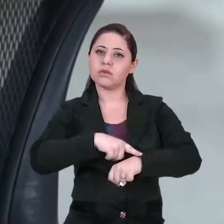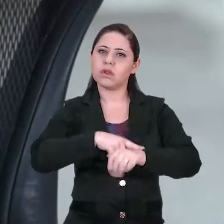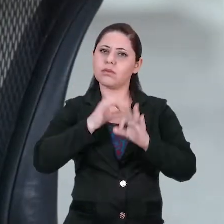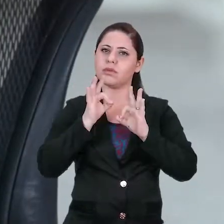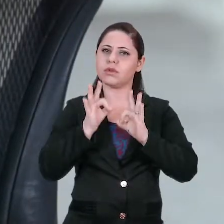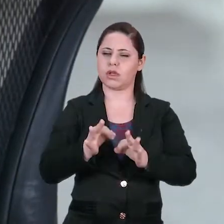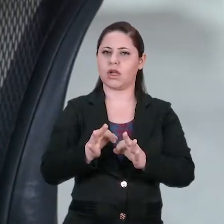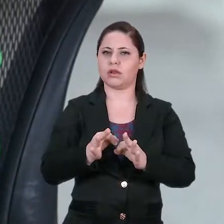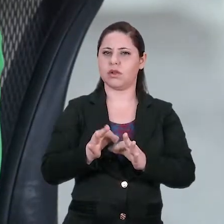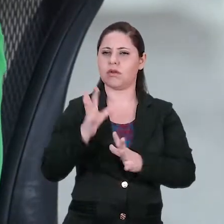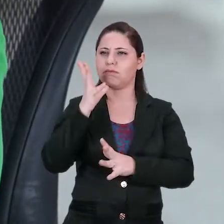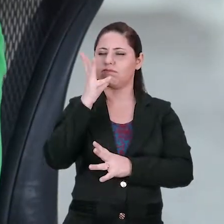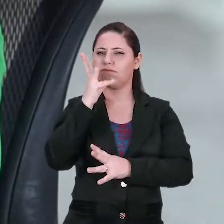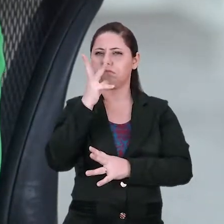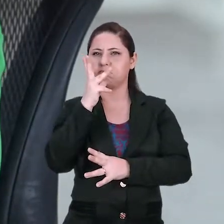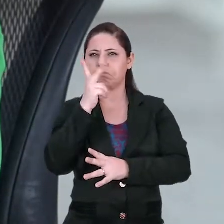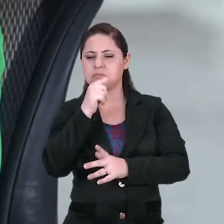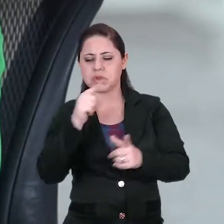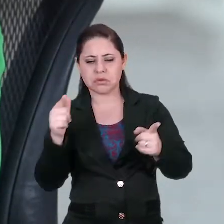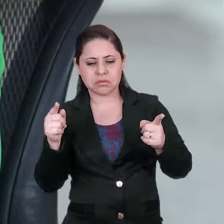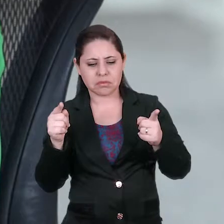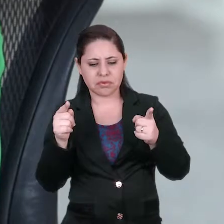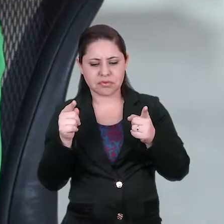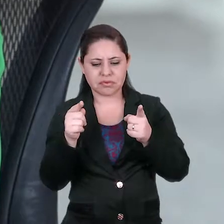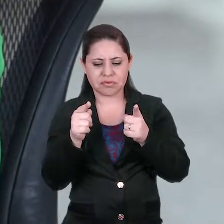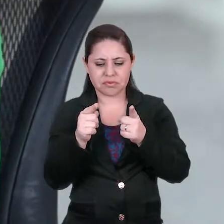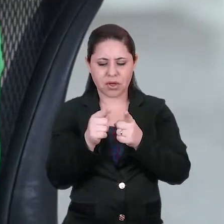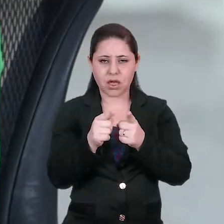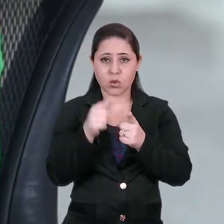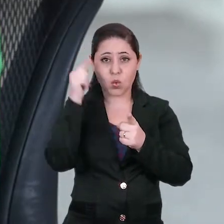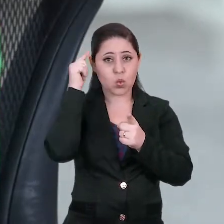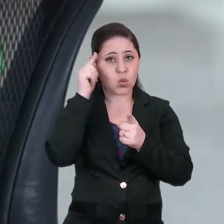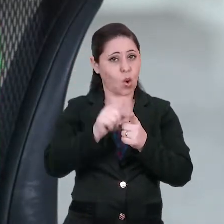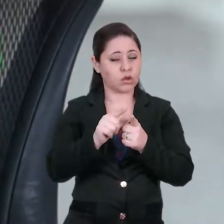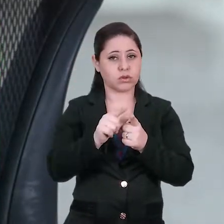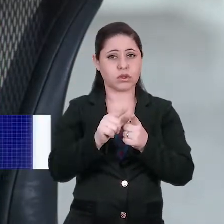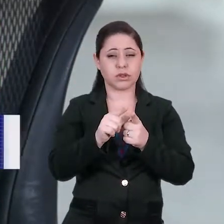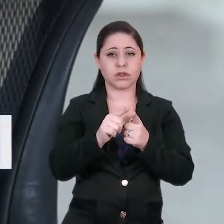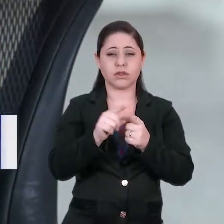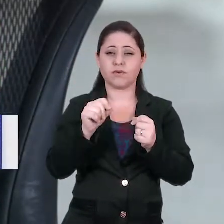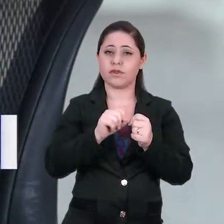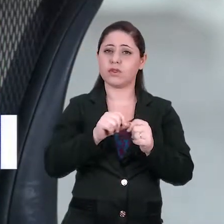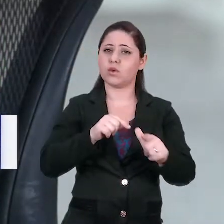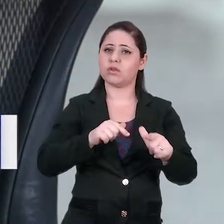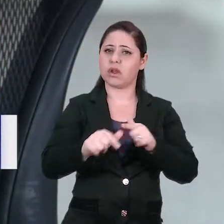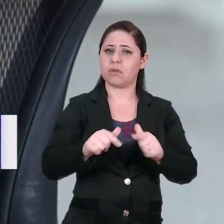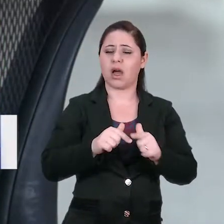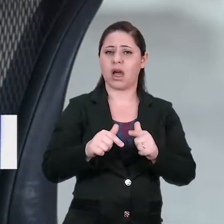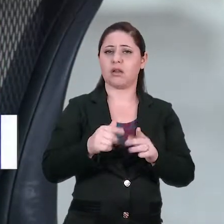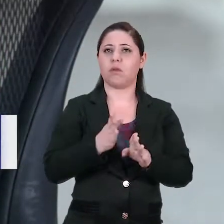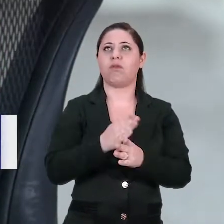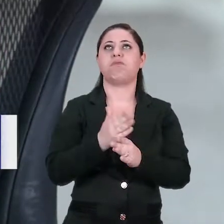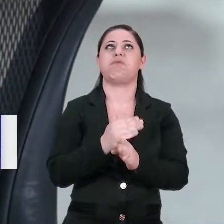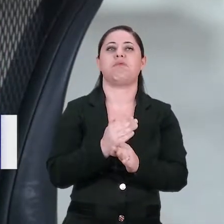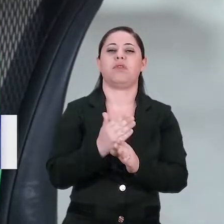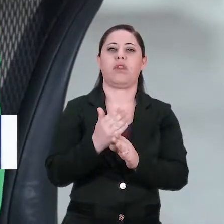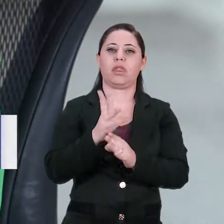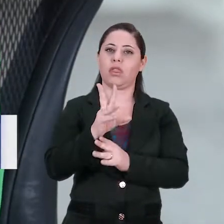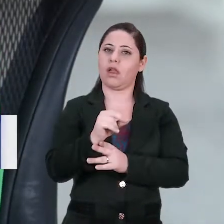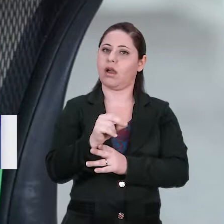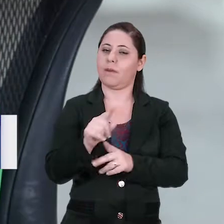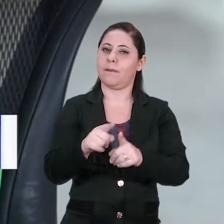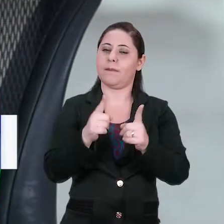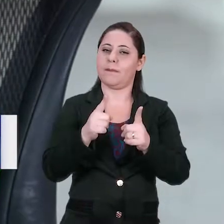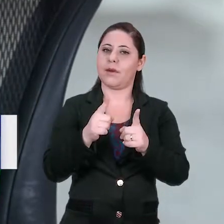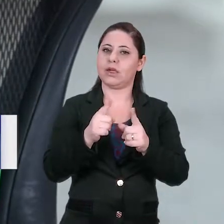não muito curto, que inviabilizasse ou fizesse o serviço de uma qualidade ruim, e